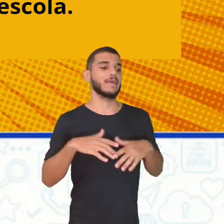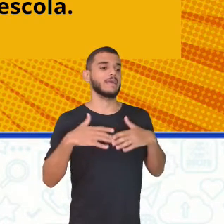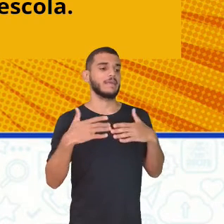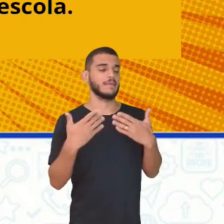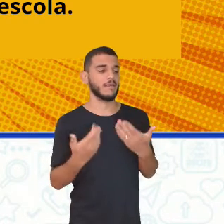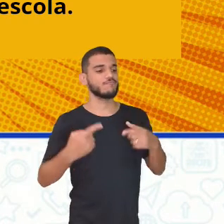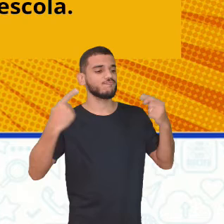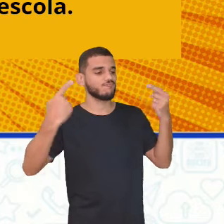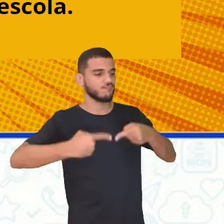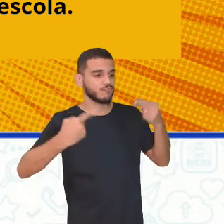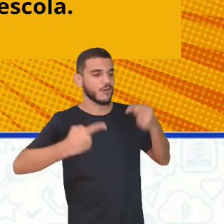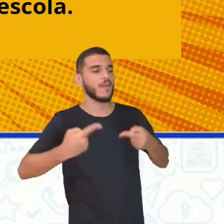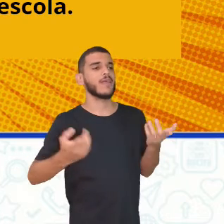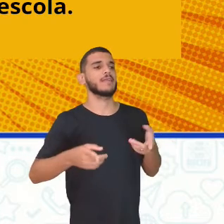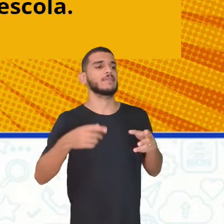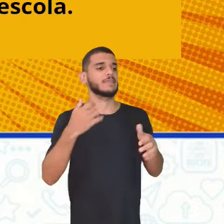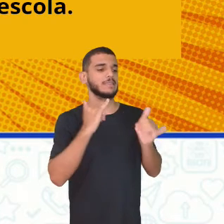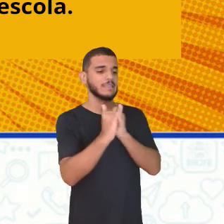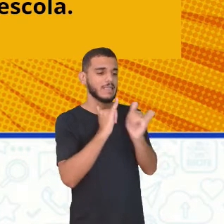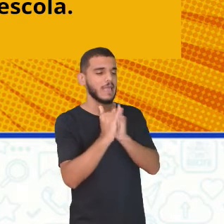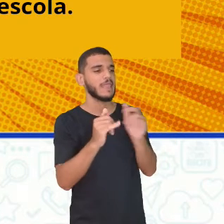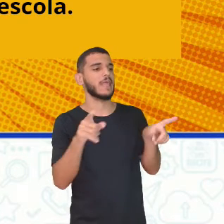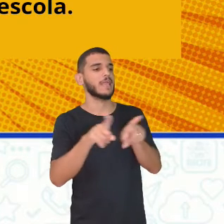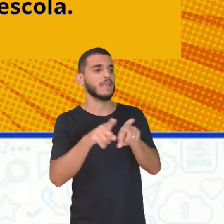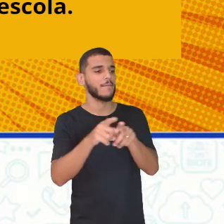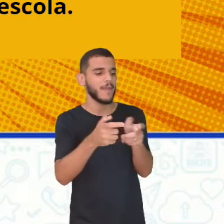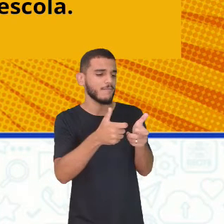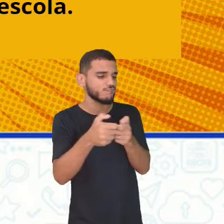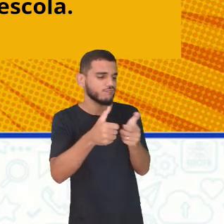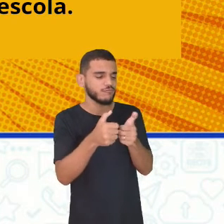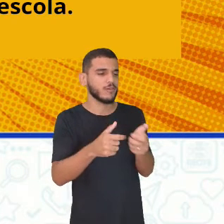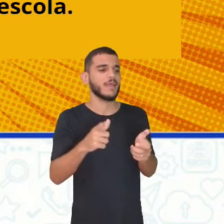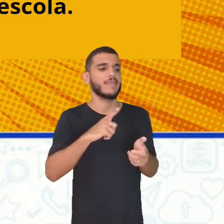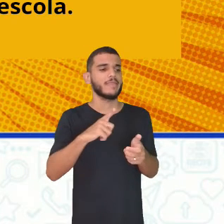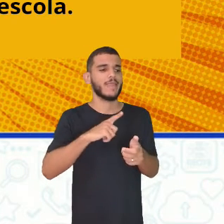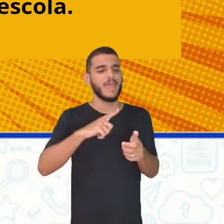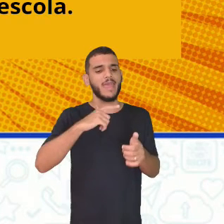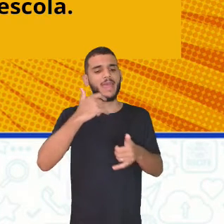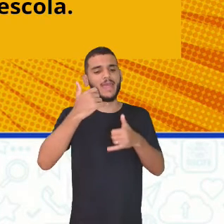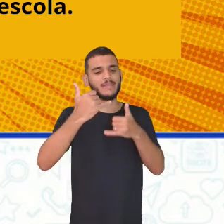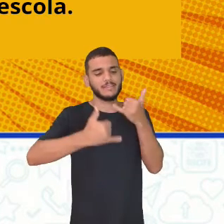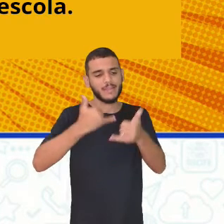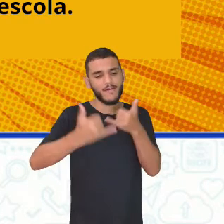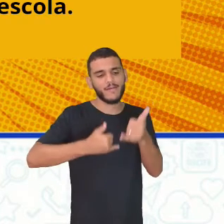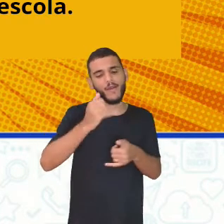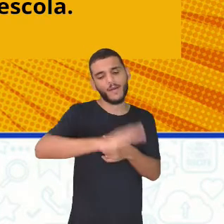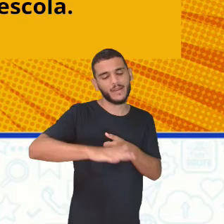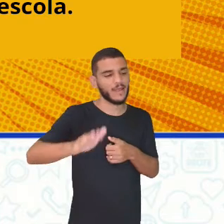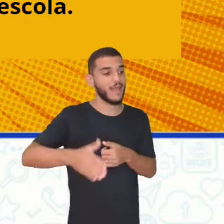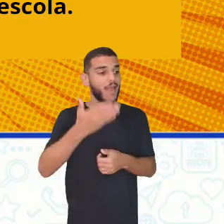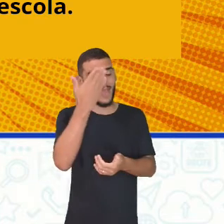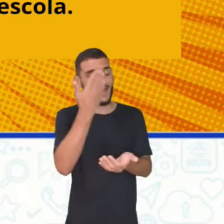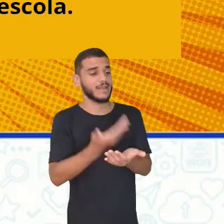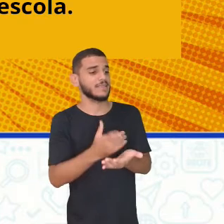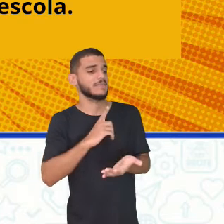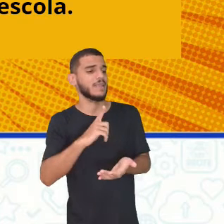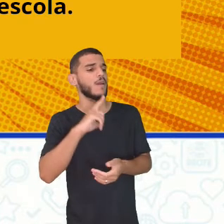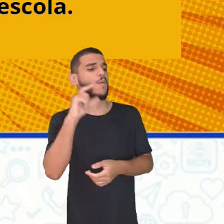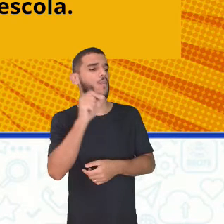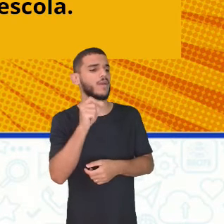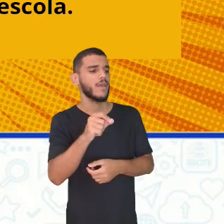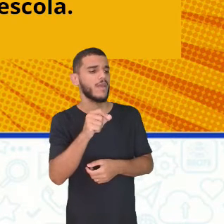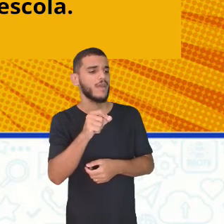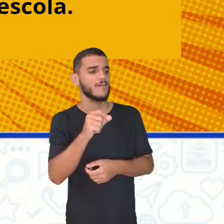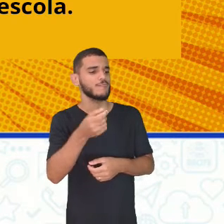internet, games e todo tipo de apelo de diversão para a criança, acredito que deveria haver maior investimento